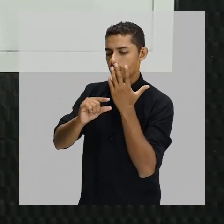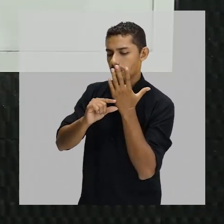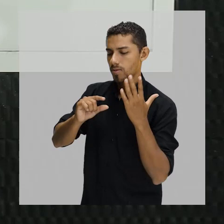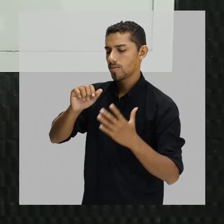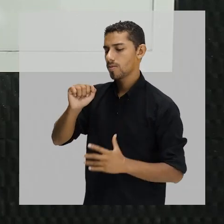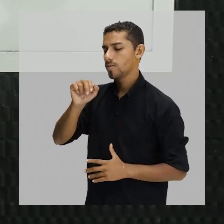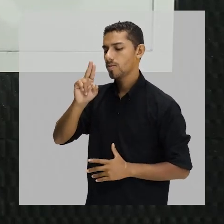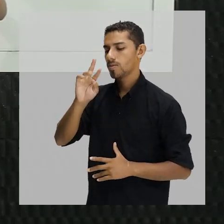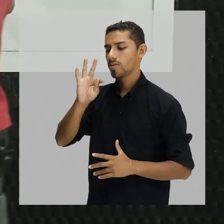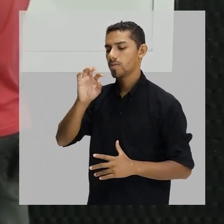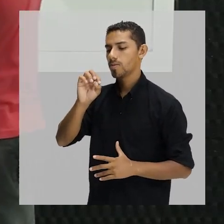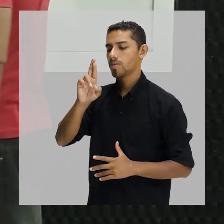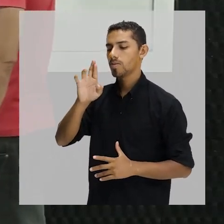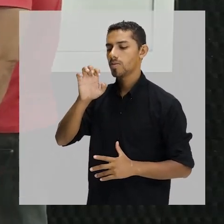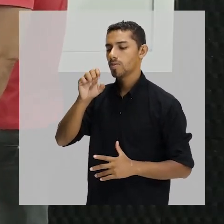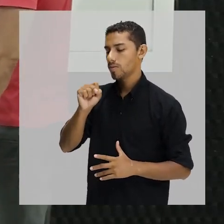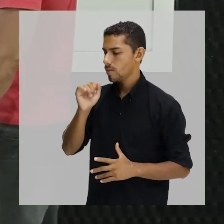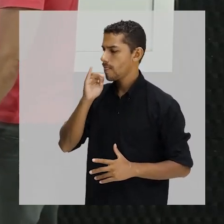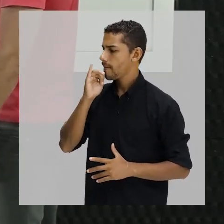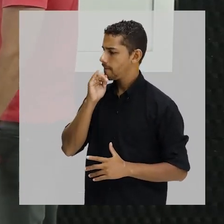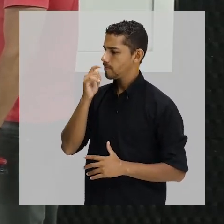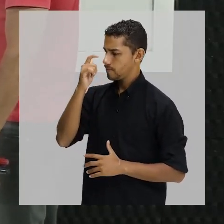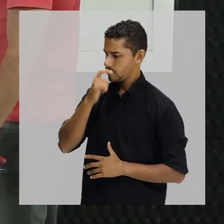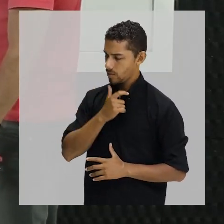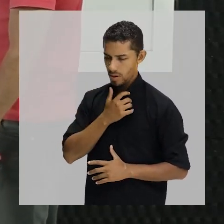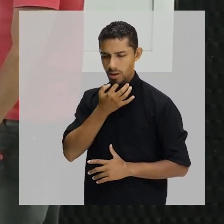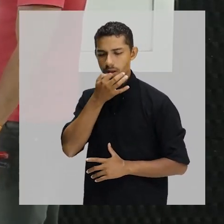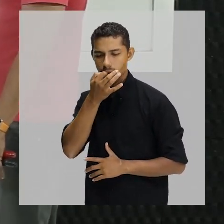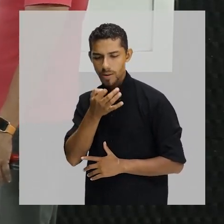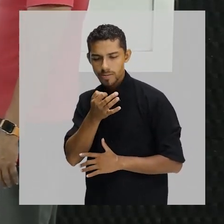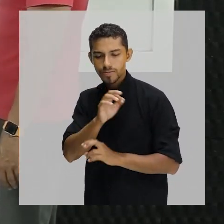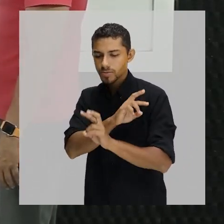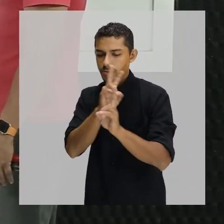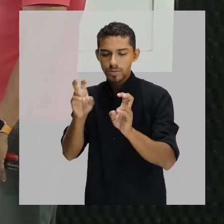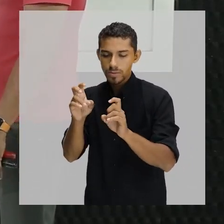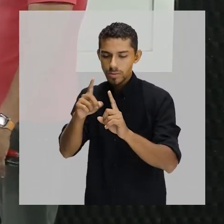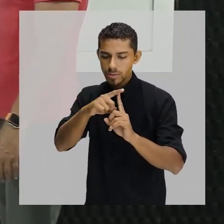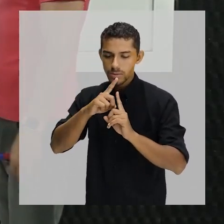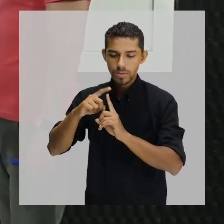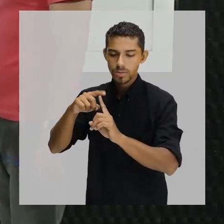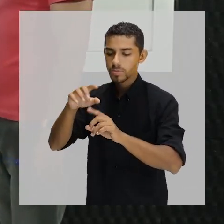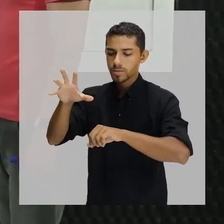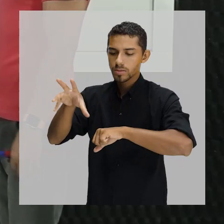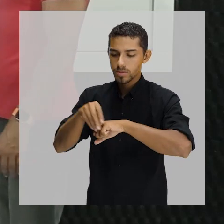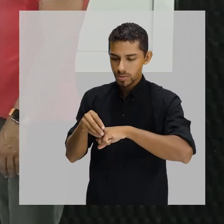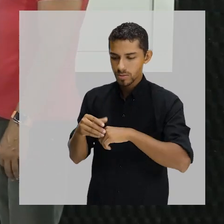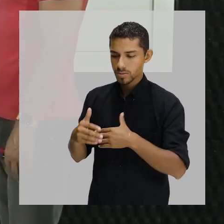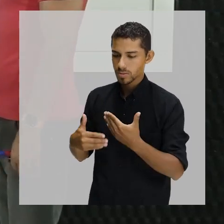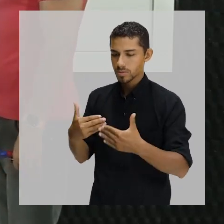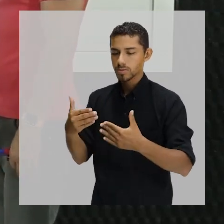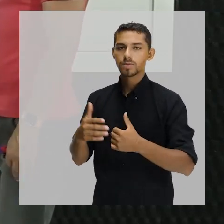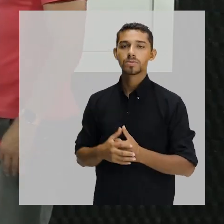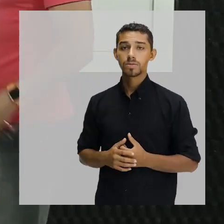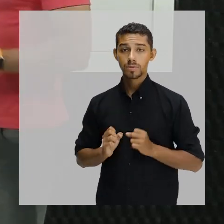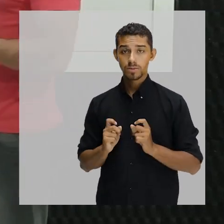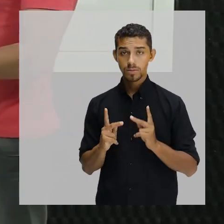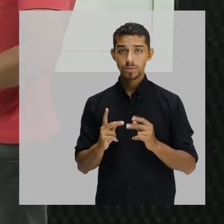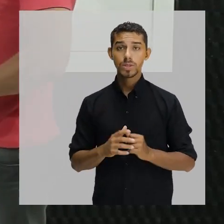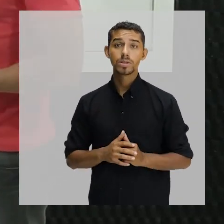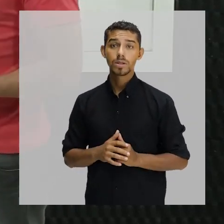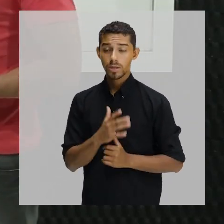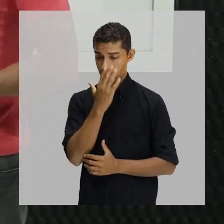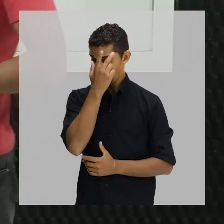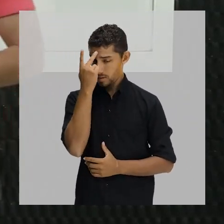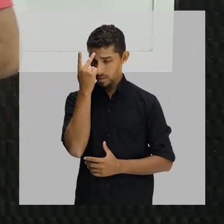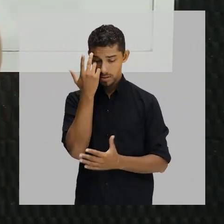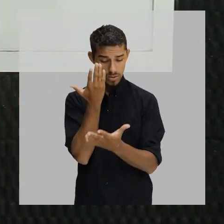relação a este ponto de partida do qual esses tipos de conhecimento eles vão surgirem. Tá? Então, quando você